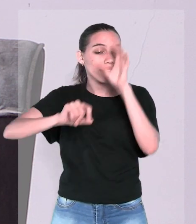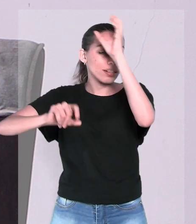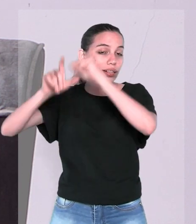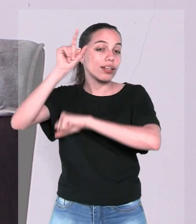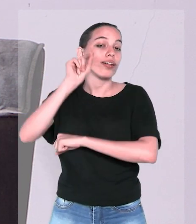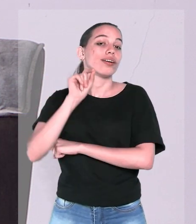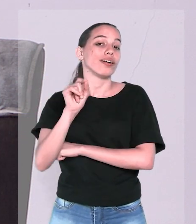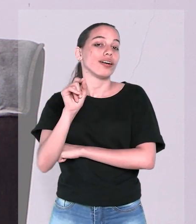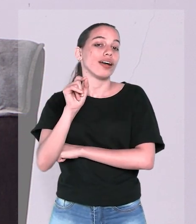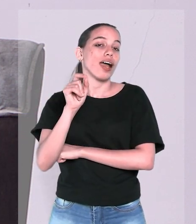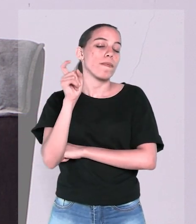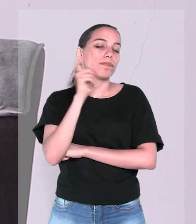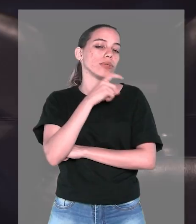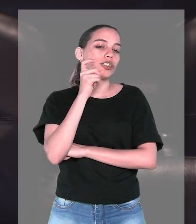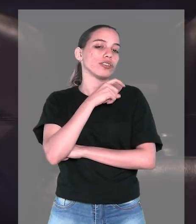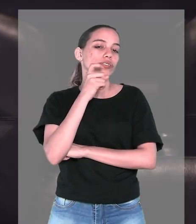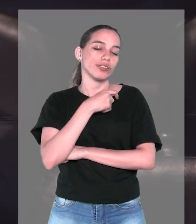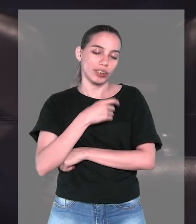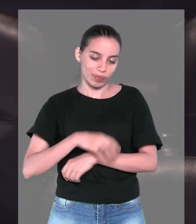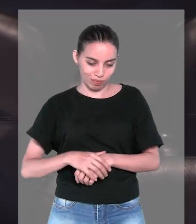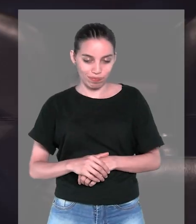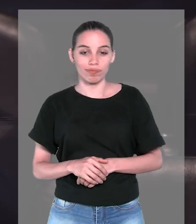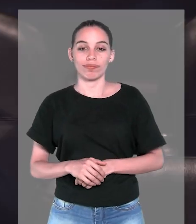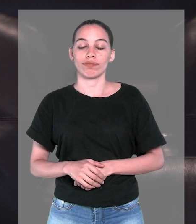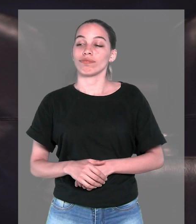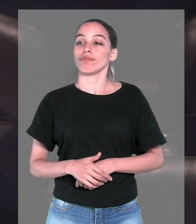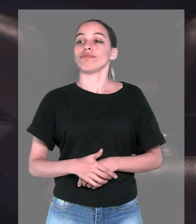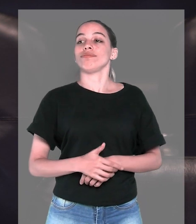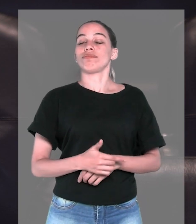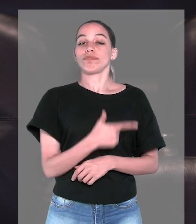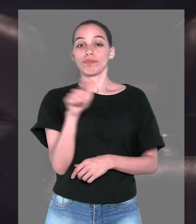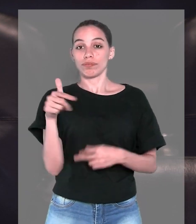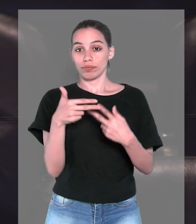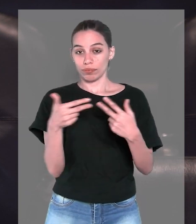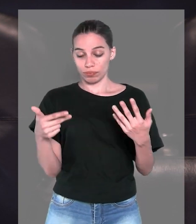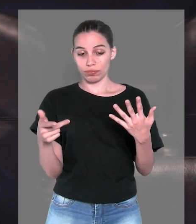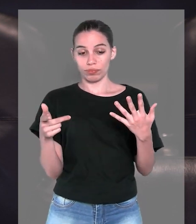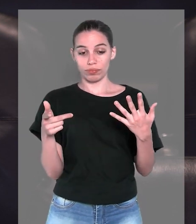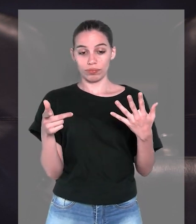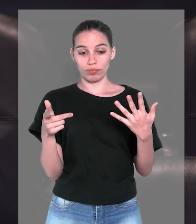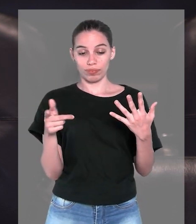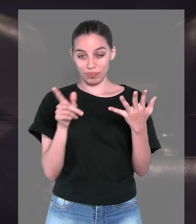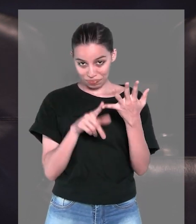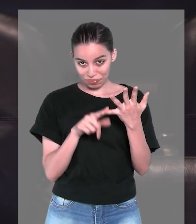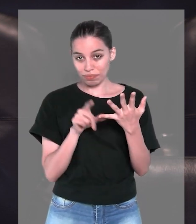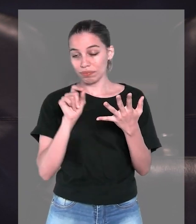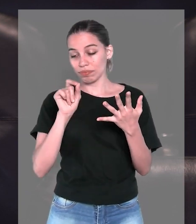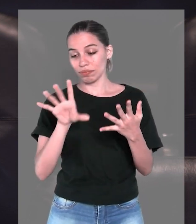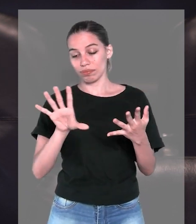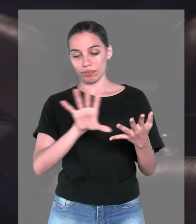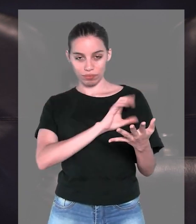violenta. Nós não aprendemos isso. A nossa comunicação é demasiadamente violenta e ela é dissimulada. Um homem na plateia